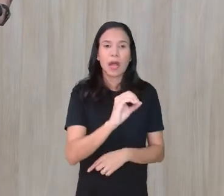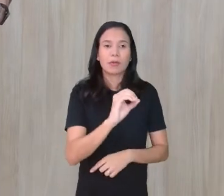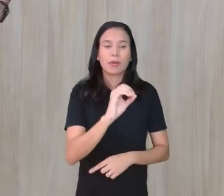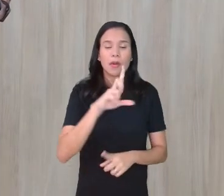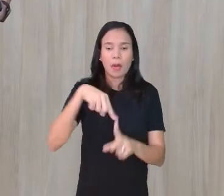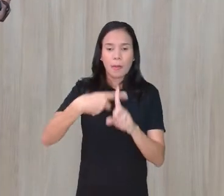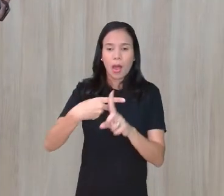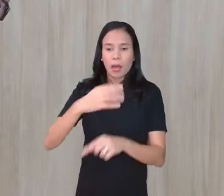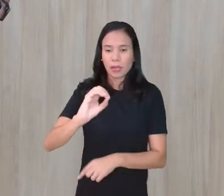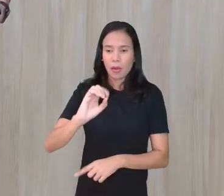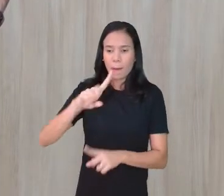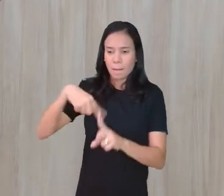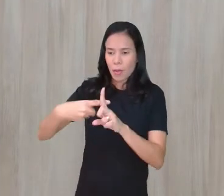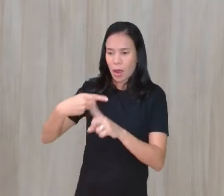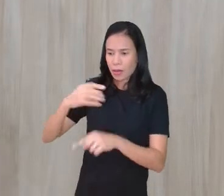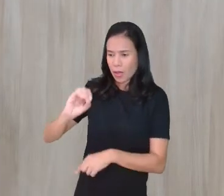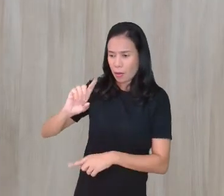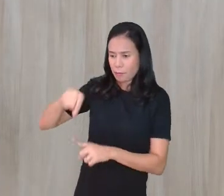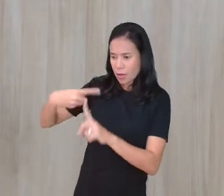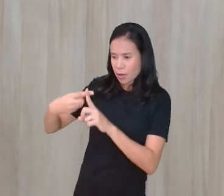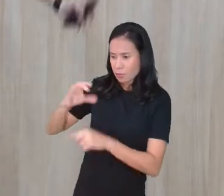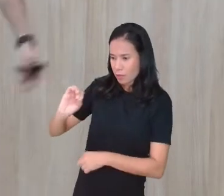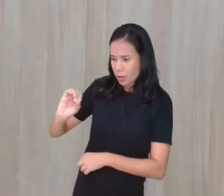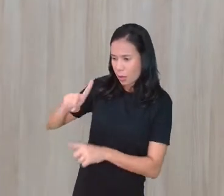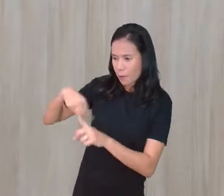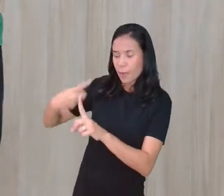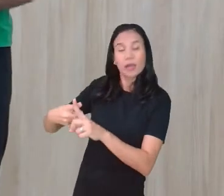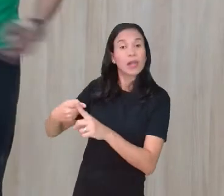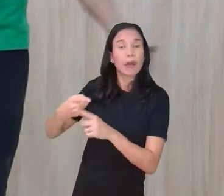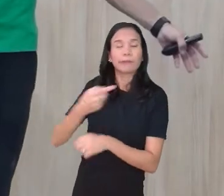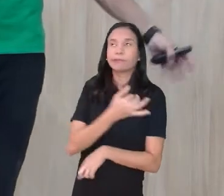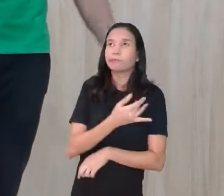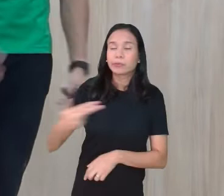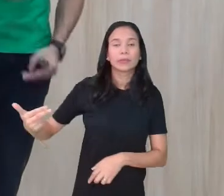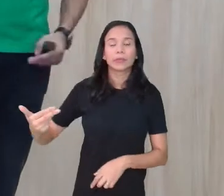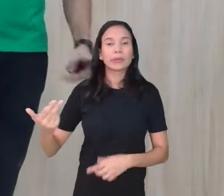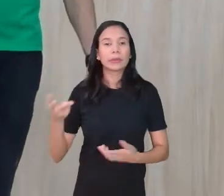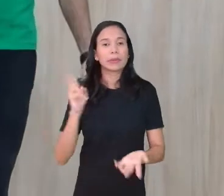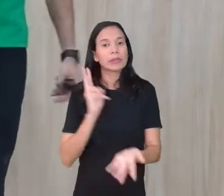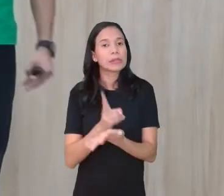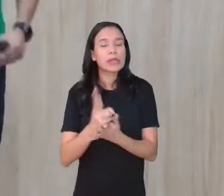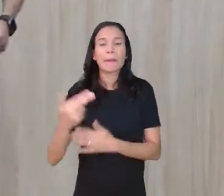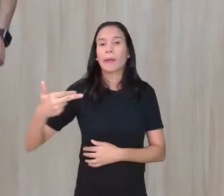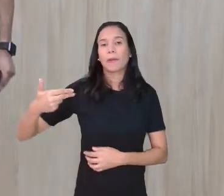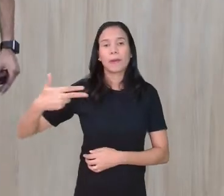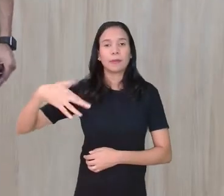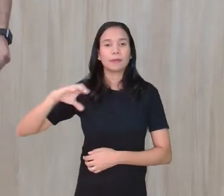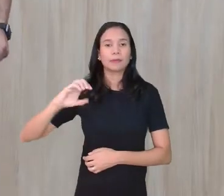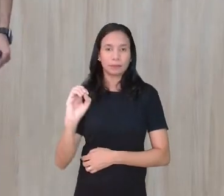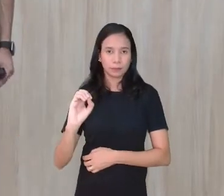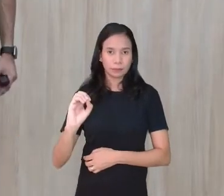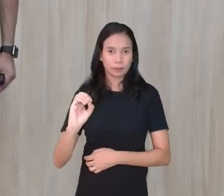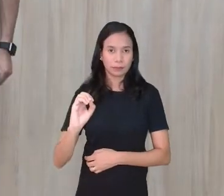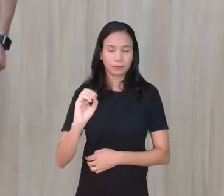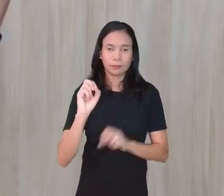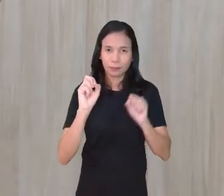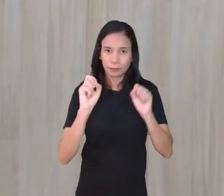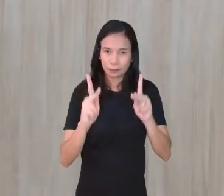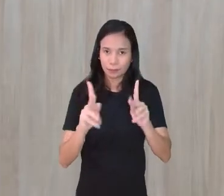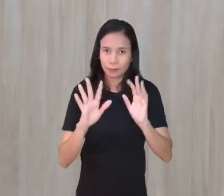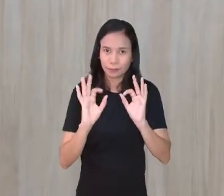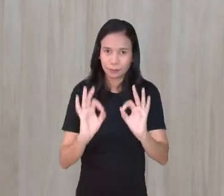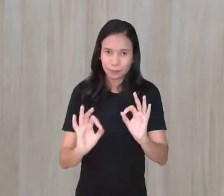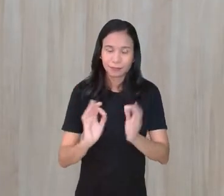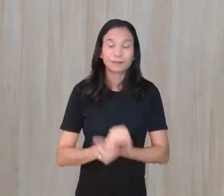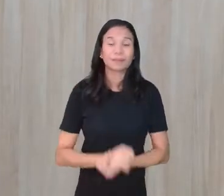6 vezes, certo? Então, 0 mais 0 mais 0 infinitas vezes vai continuar sendo o quê? O 0,